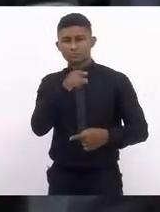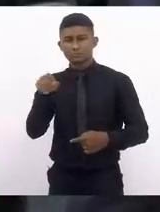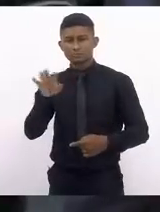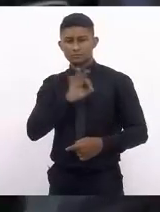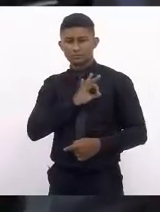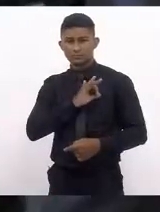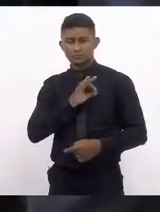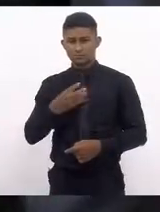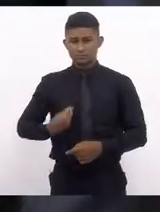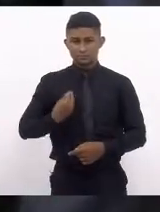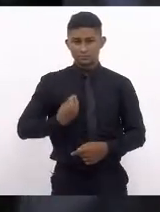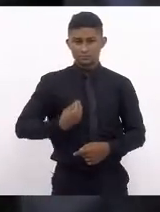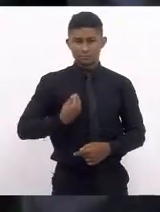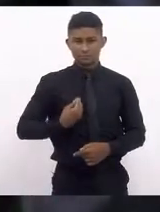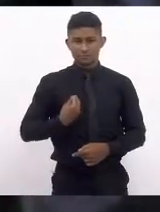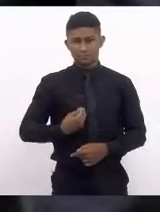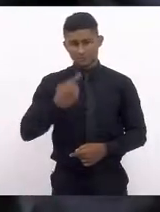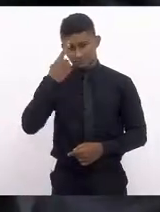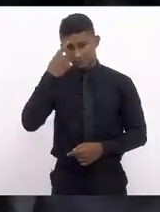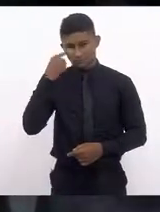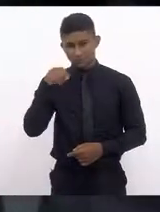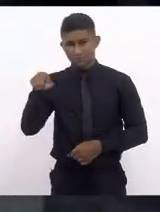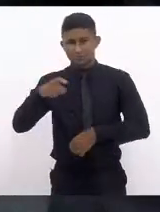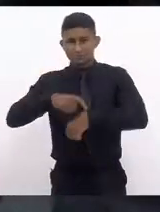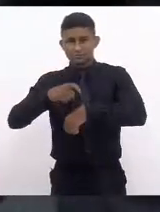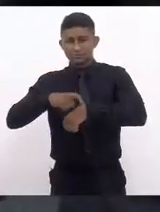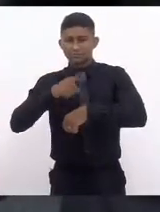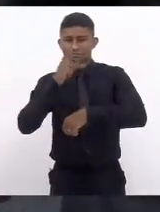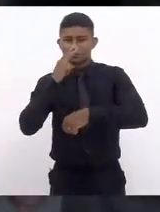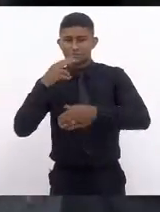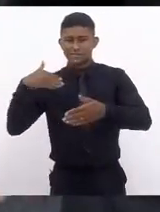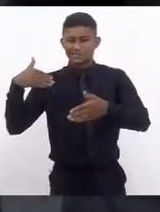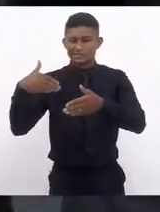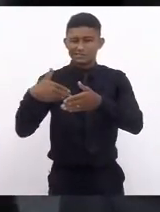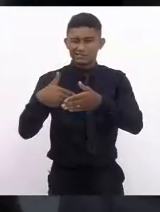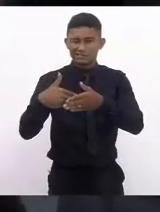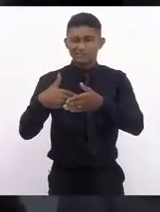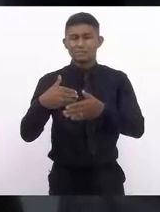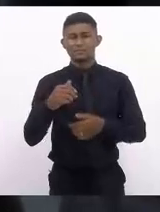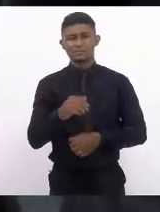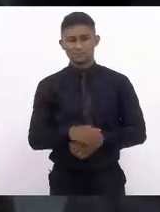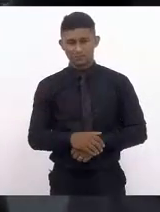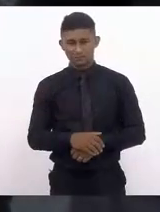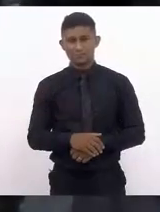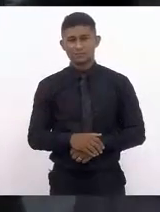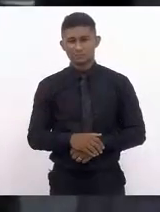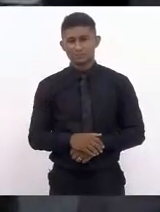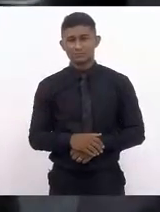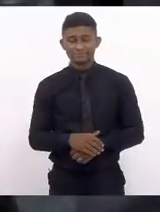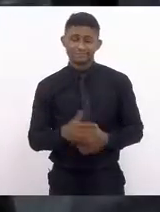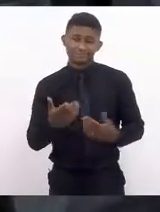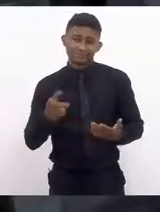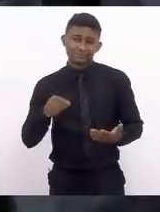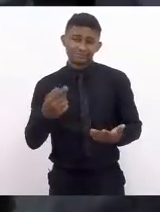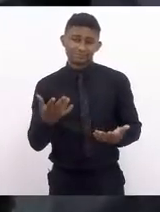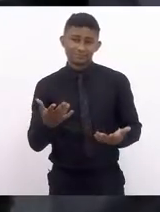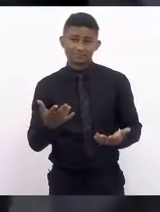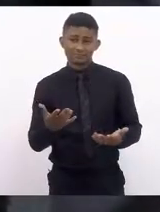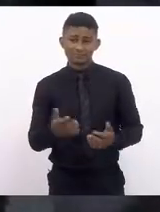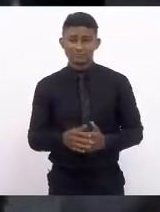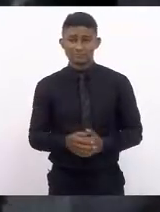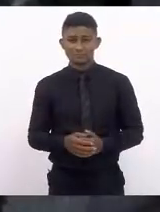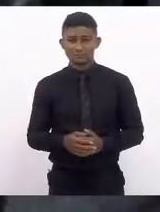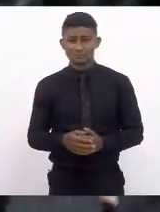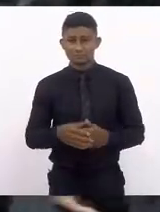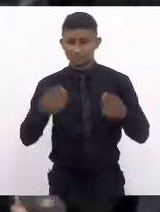militares em que falar em tão curto tempo entende presente Essa é a grande a gente está ruim